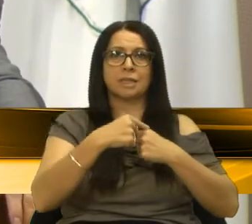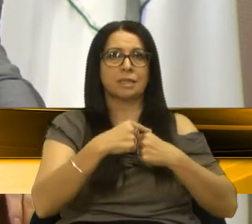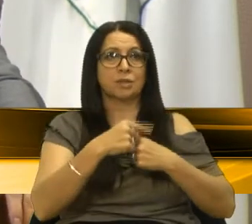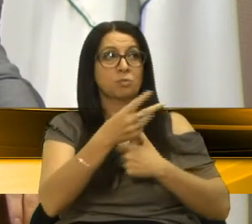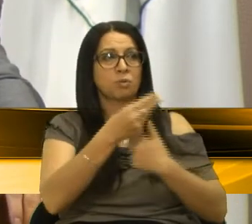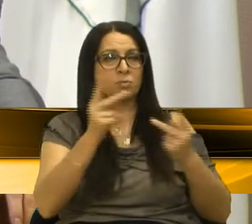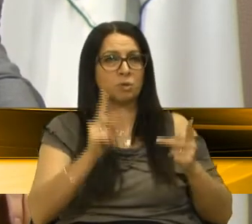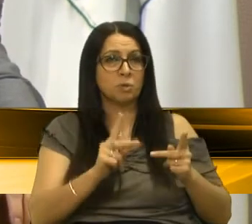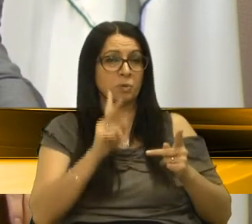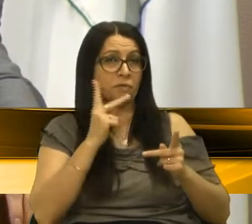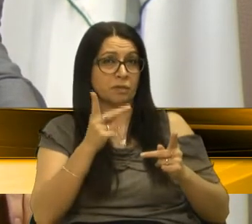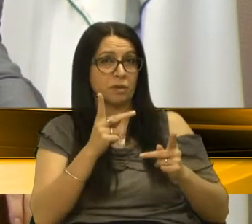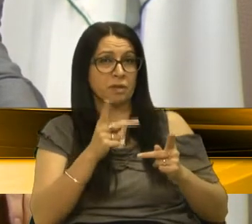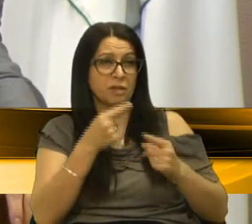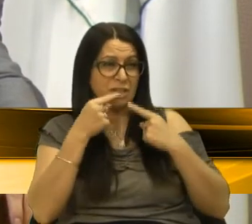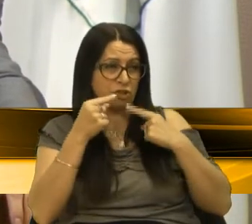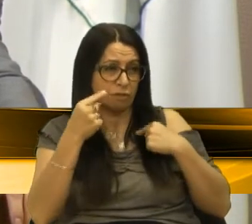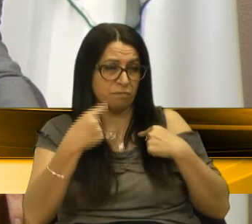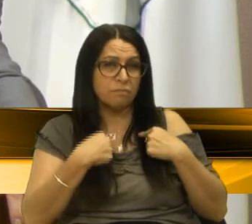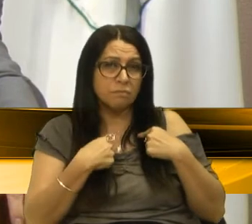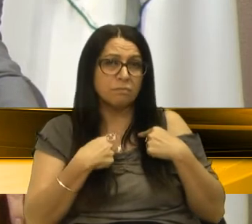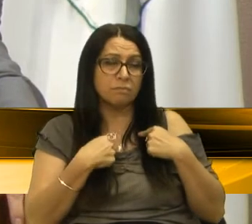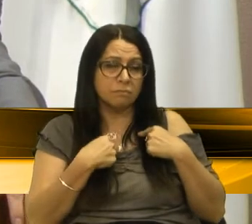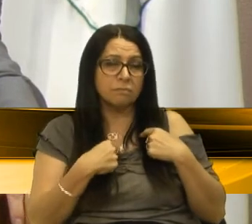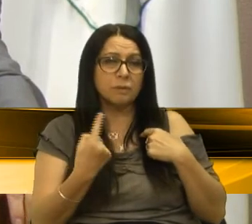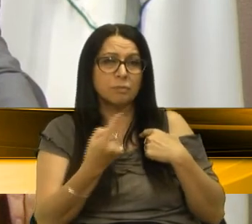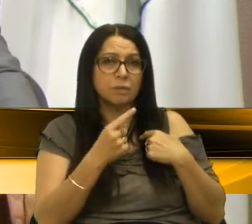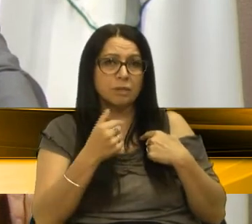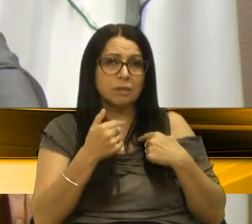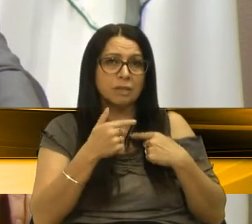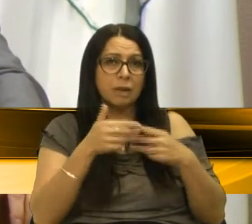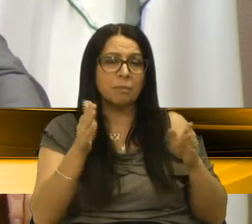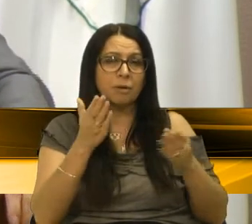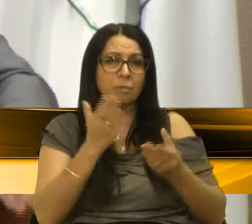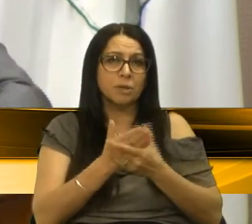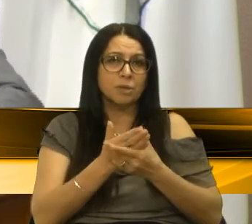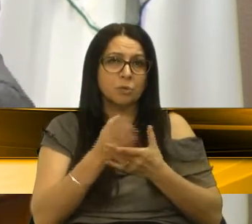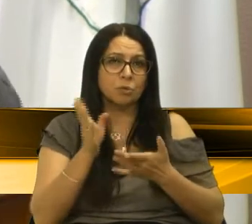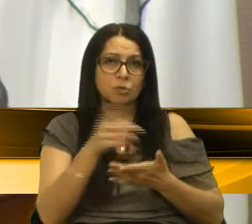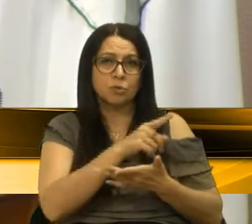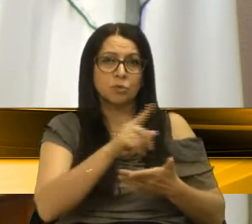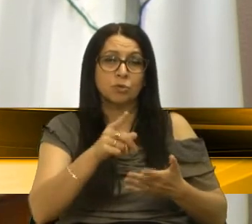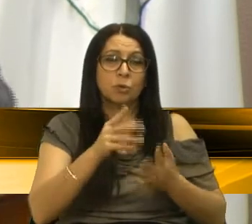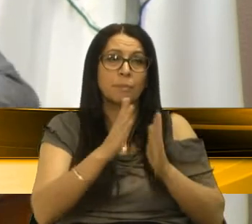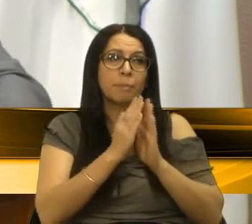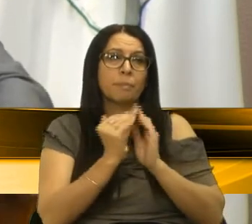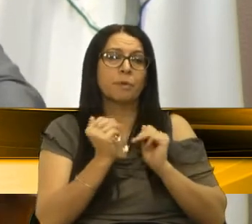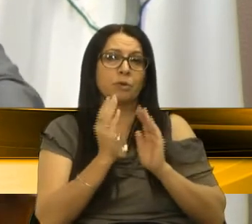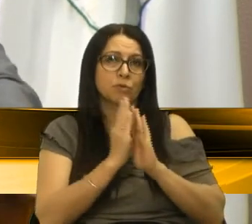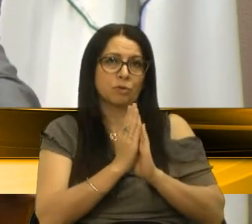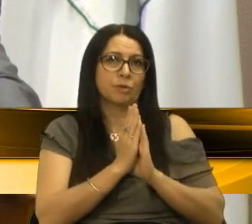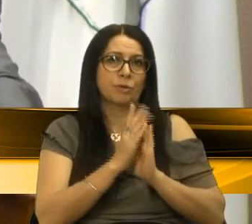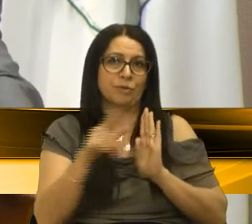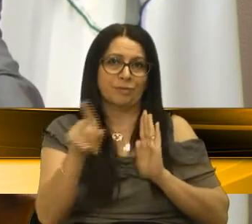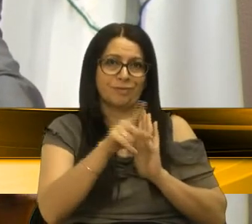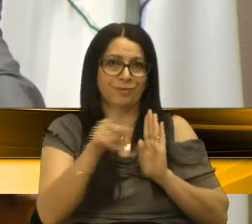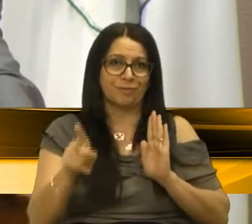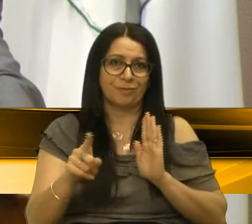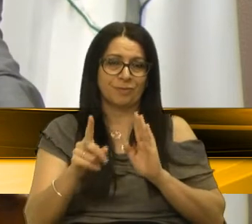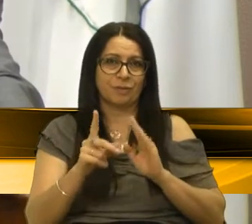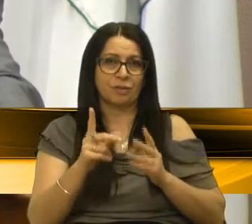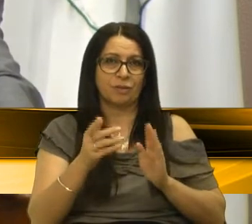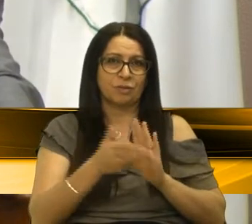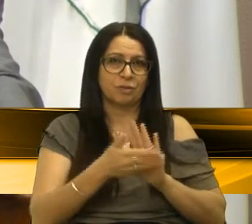daquelas pessoas que nos criticaram na época por ter aberto o processo, hoje estão clamando para que a gente